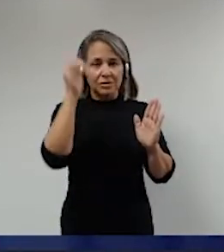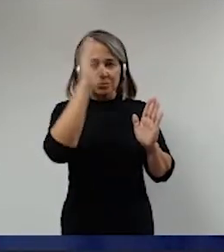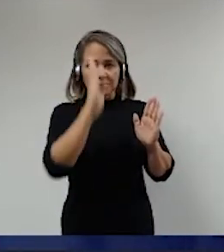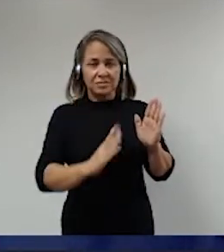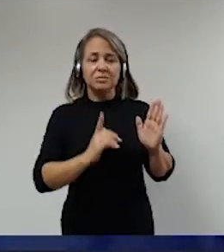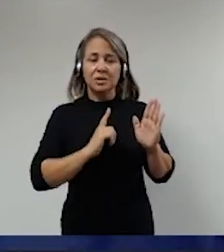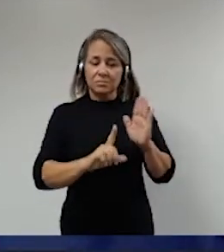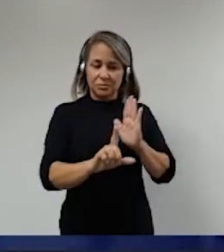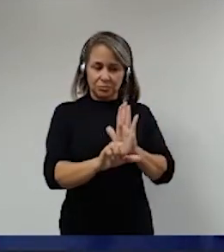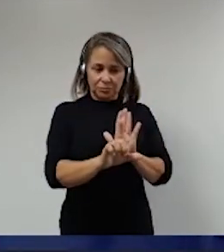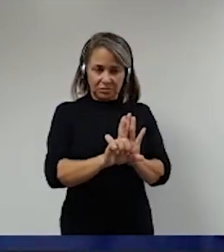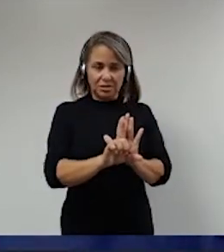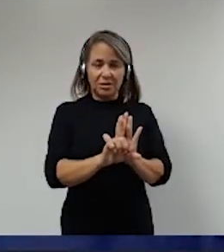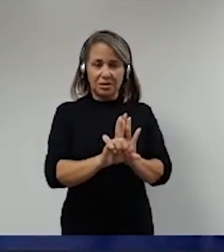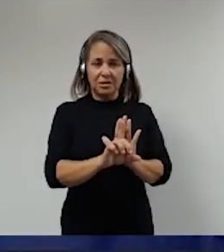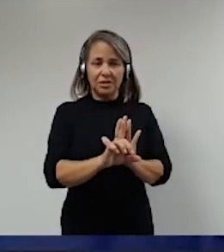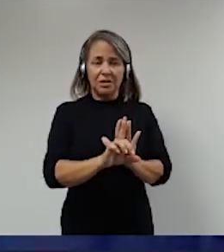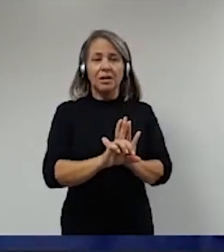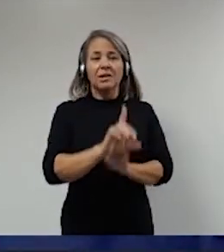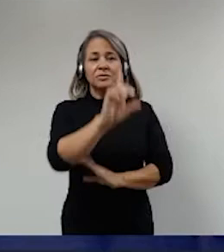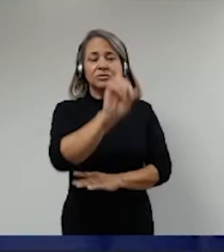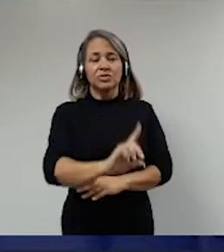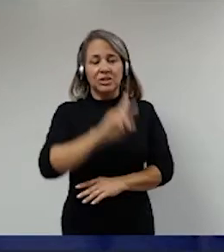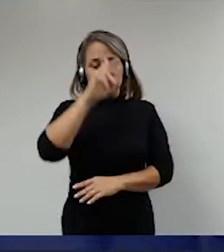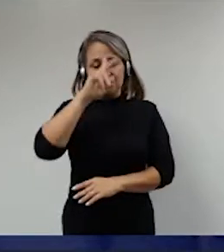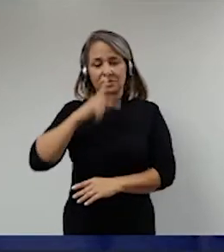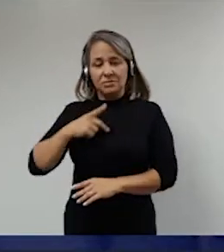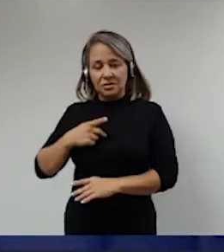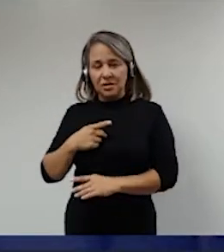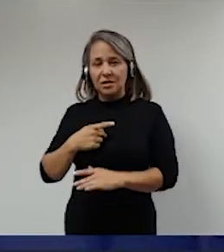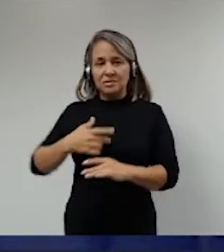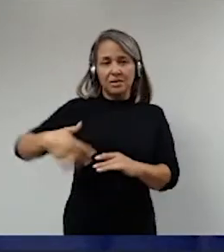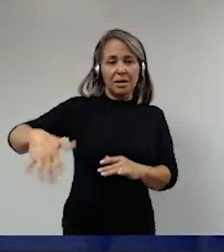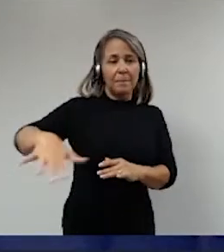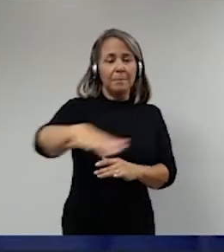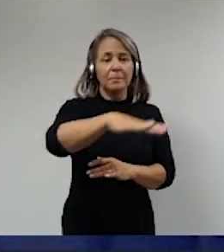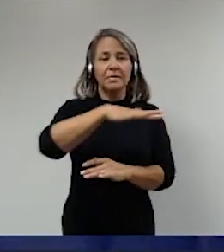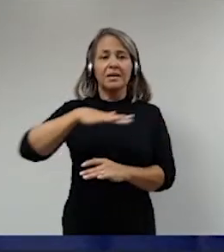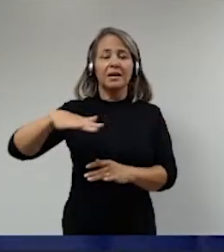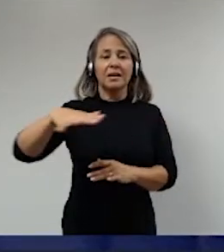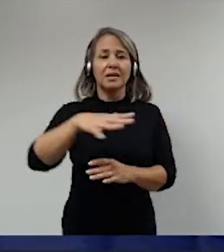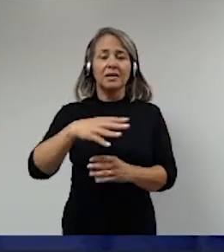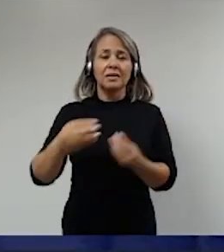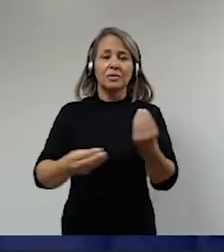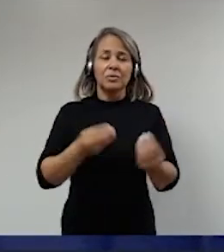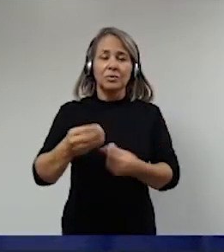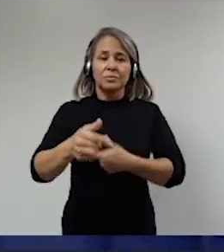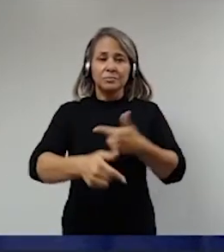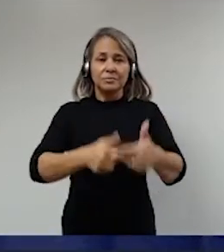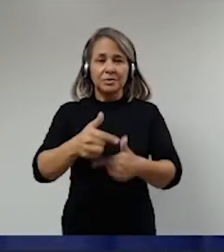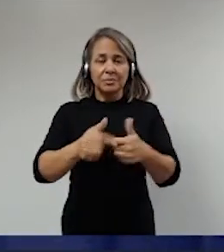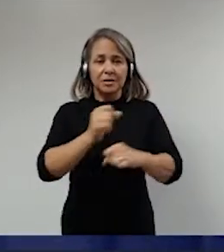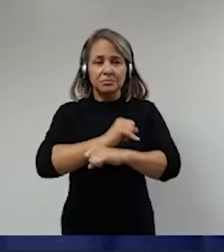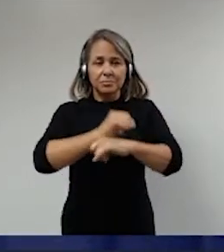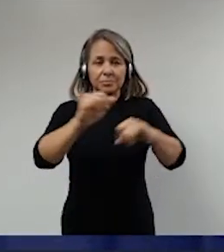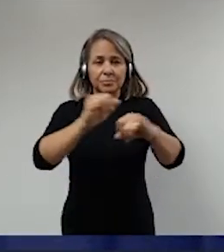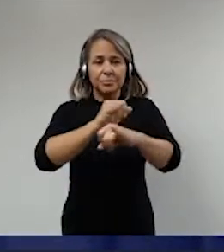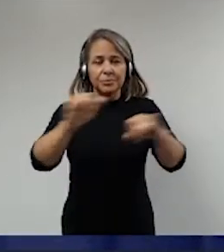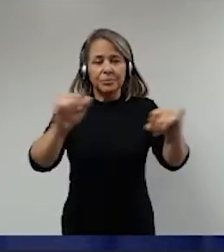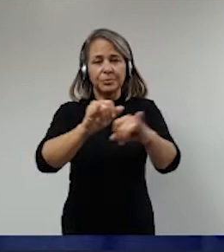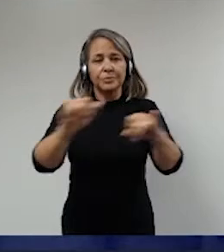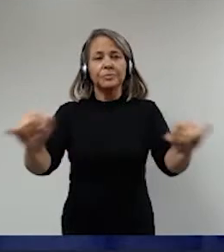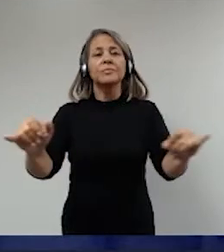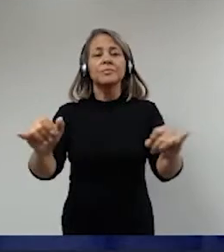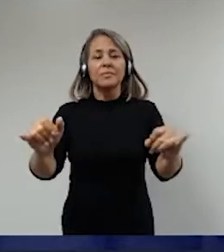lei de direitos autorais ainda que abarca essa forma de transmissão de dados e